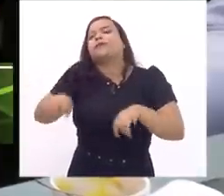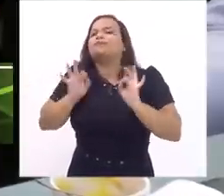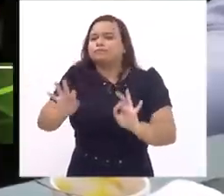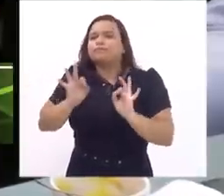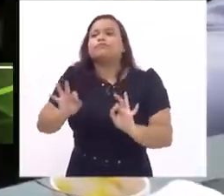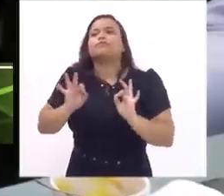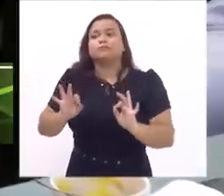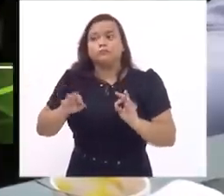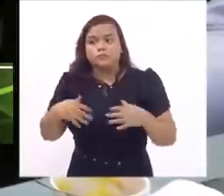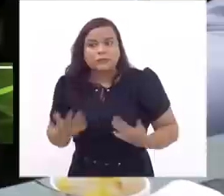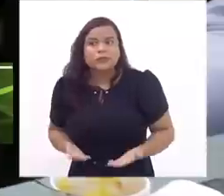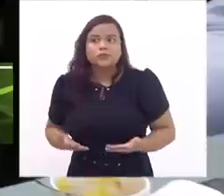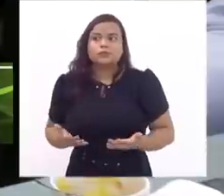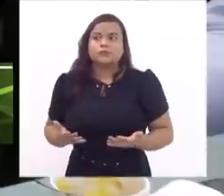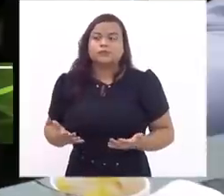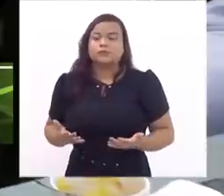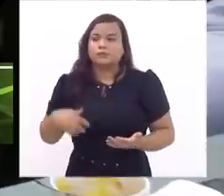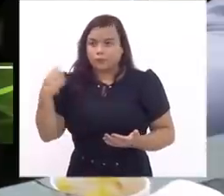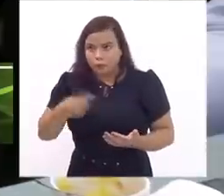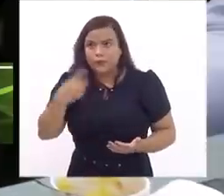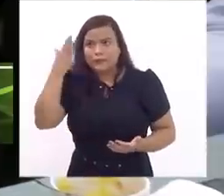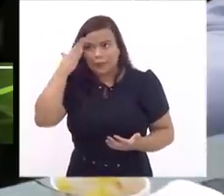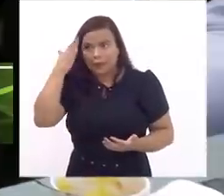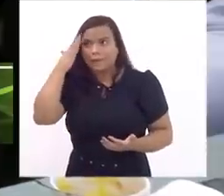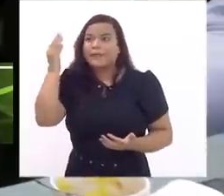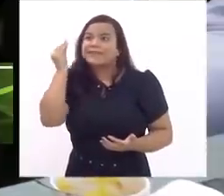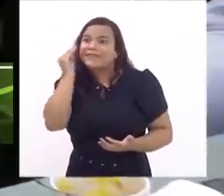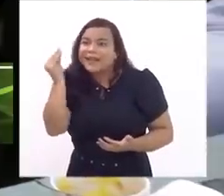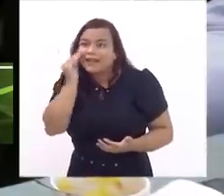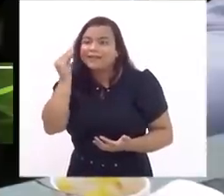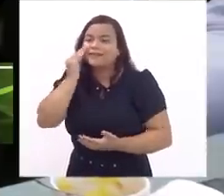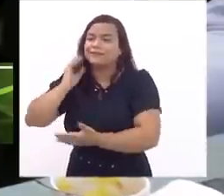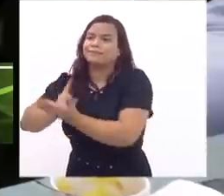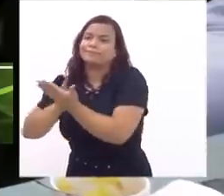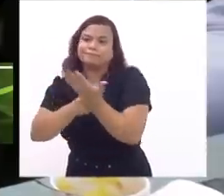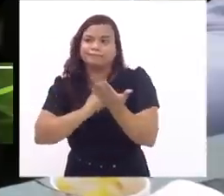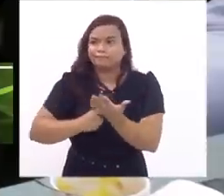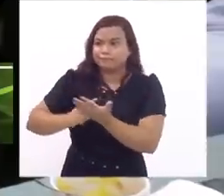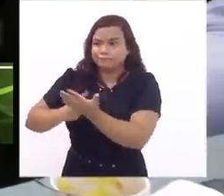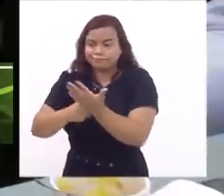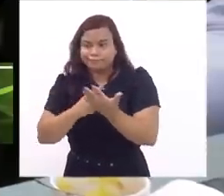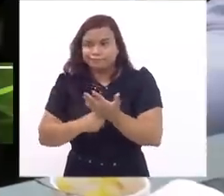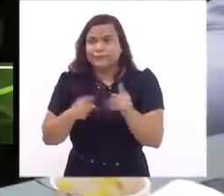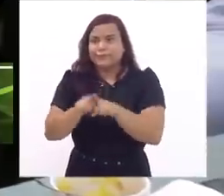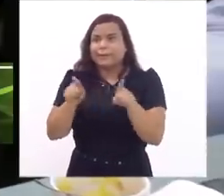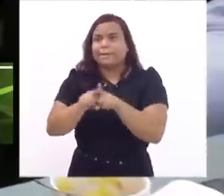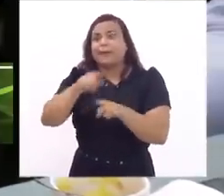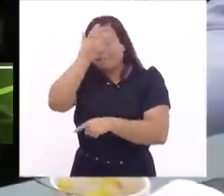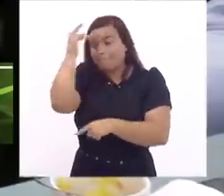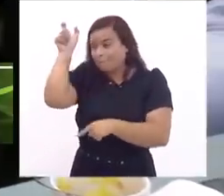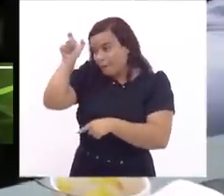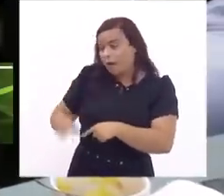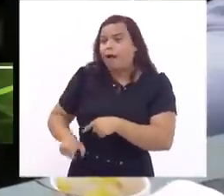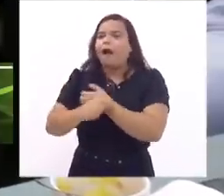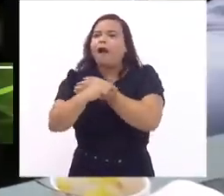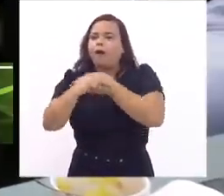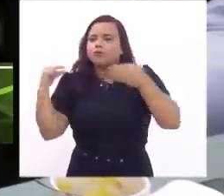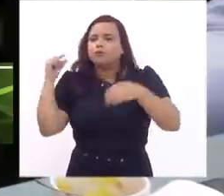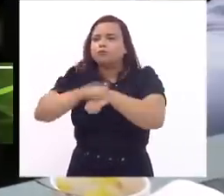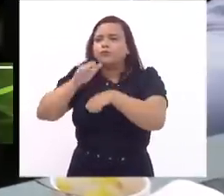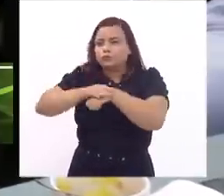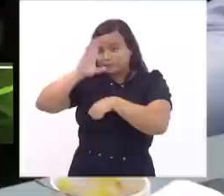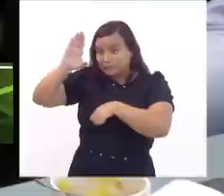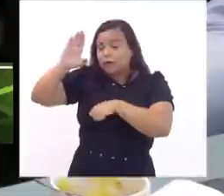é claro que tentativa de pactuar e obviamente, a autora principal do projeto de